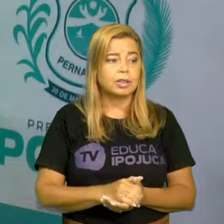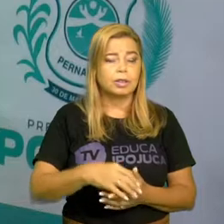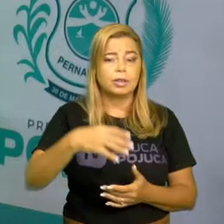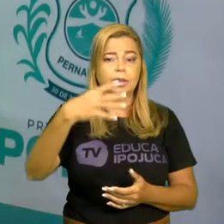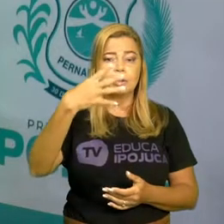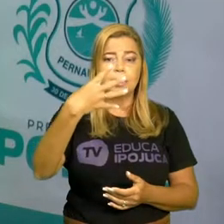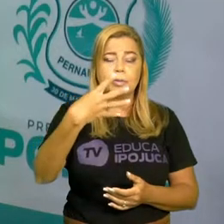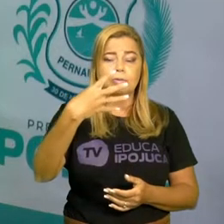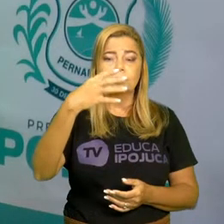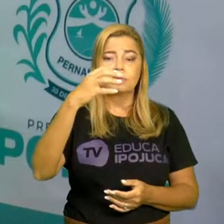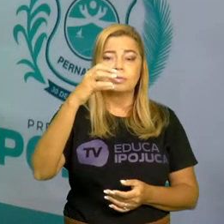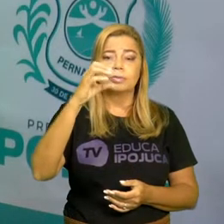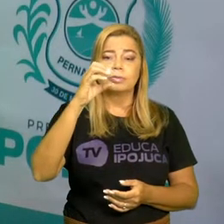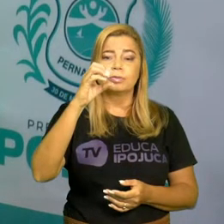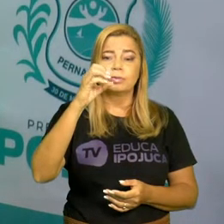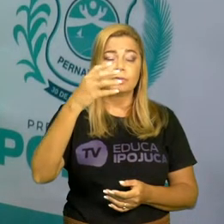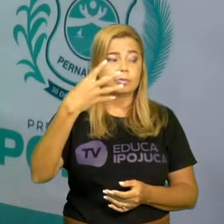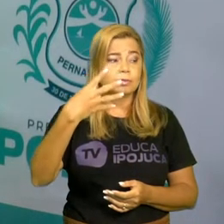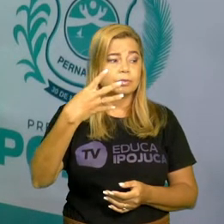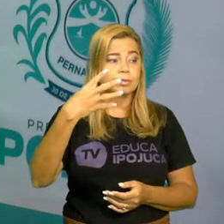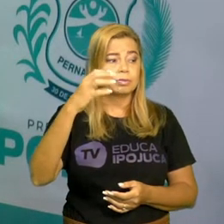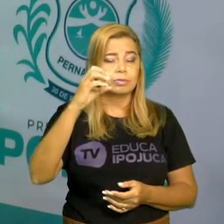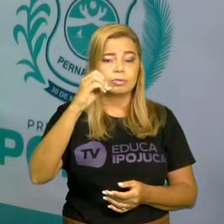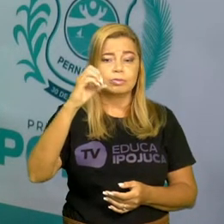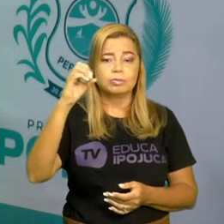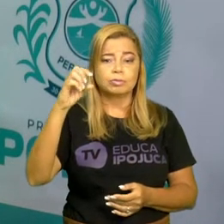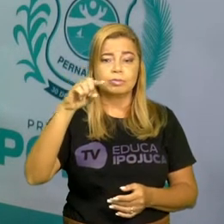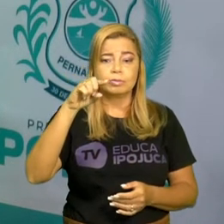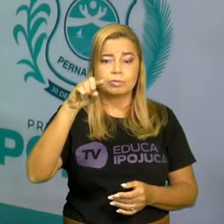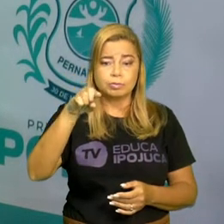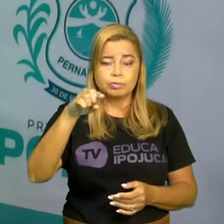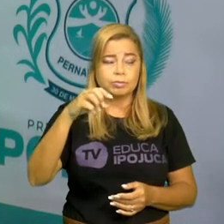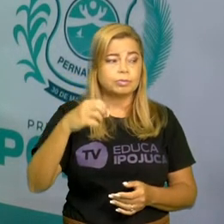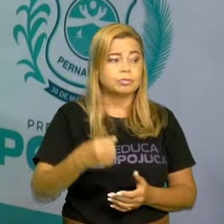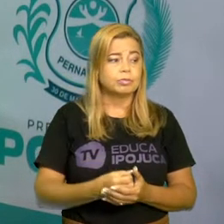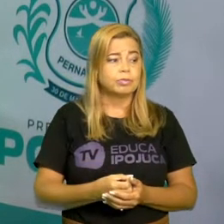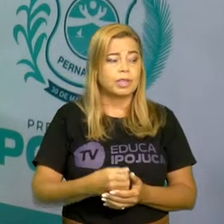400.000. 400 mil,